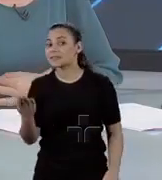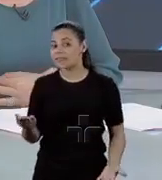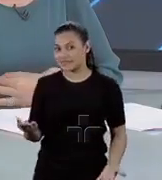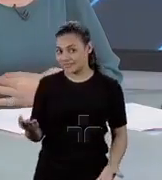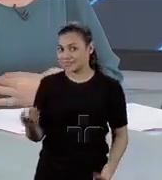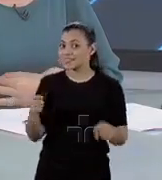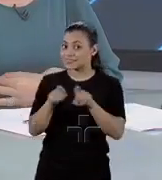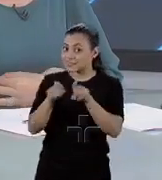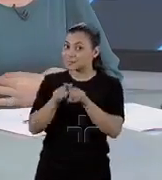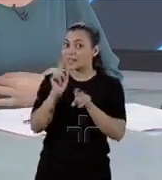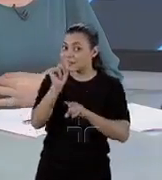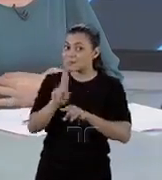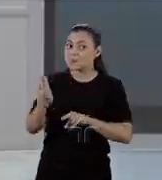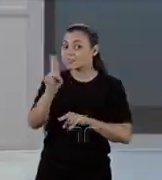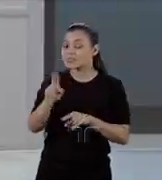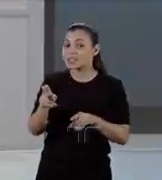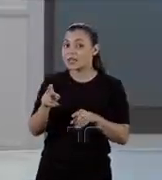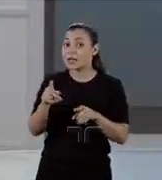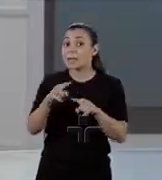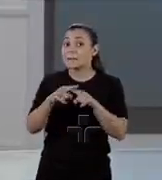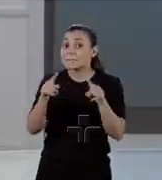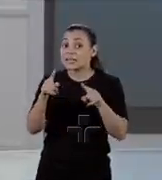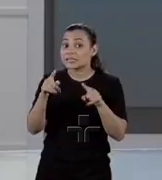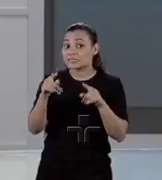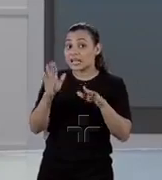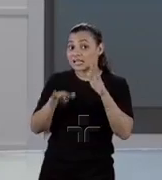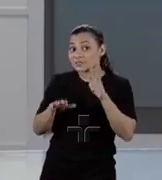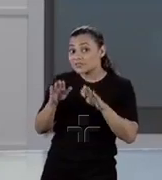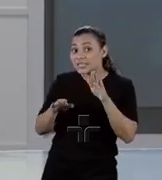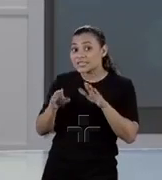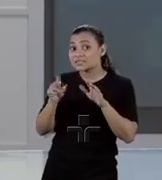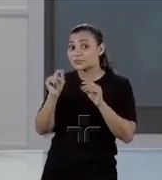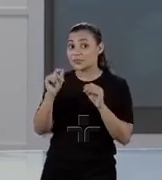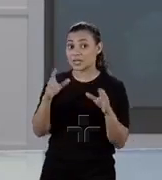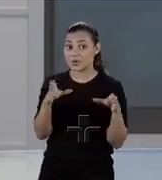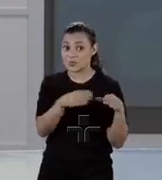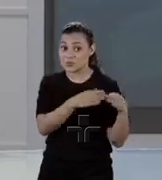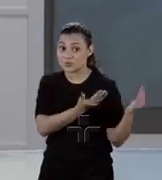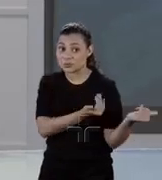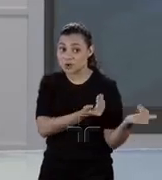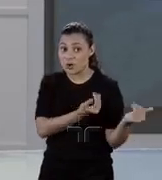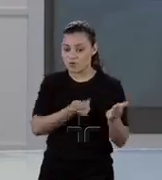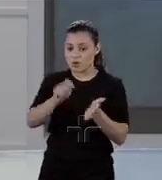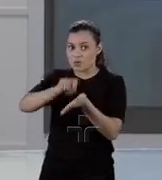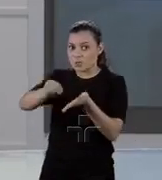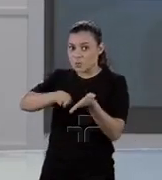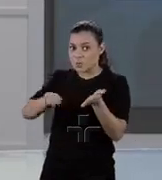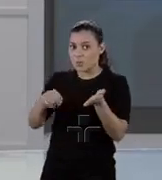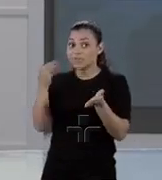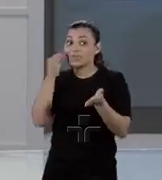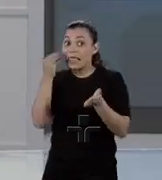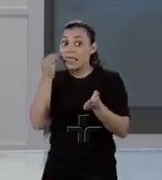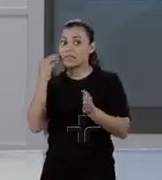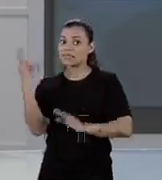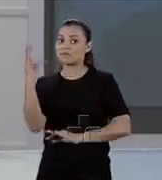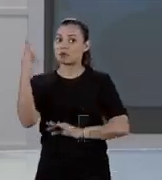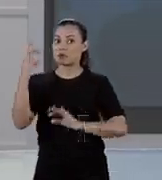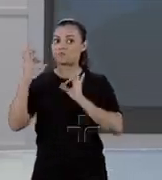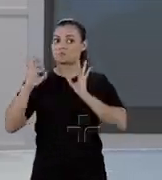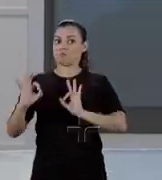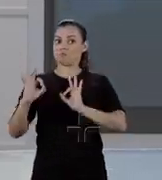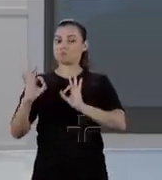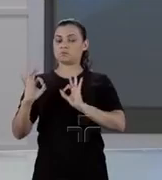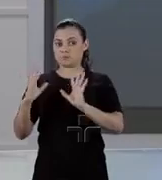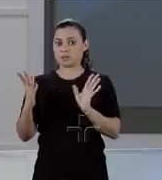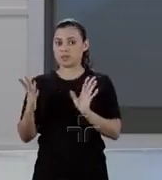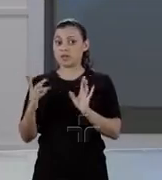há uma certa cerimônia por parte dos jovens, na hora que vai escrever alguma coisa. Então, não acho que a gente já está... Isso não